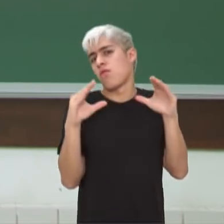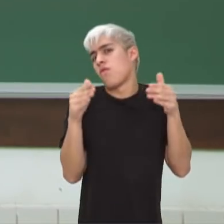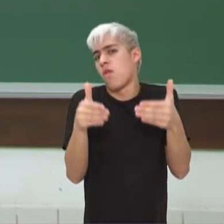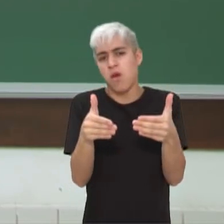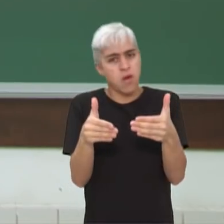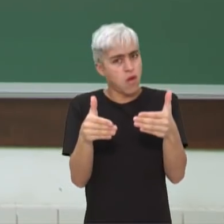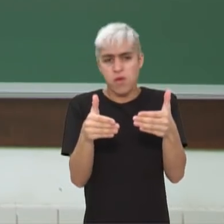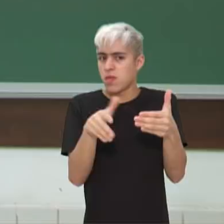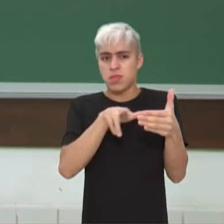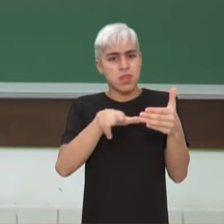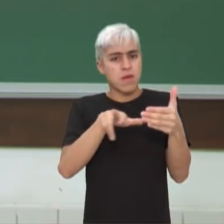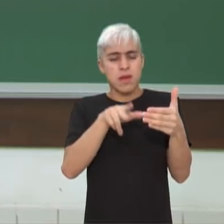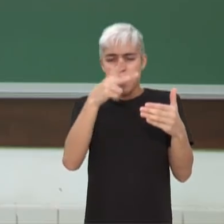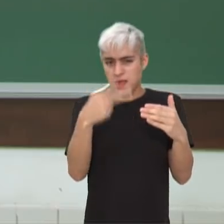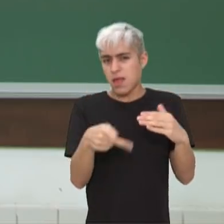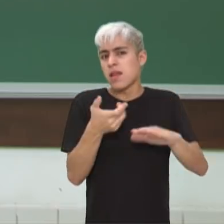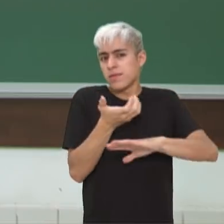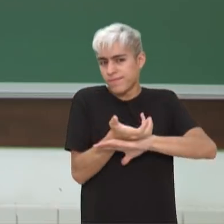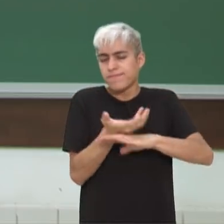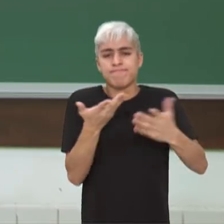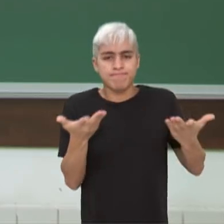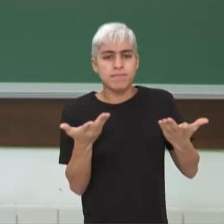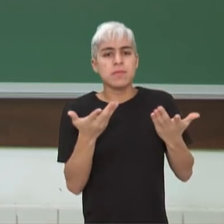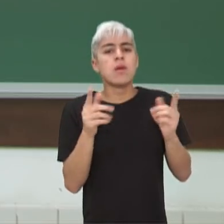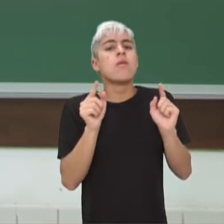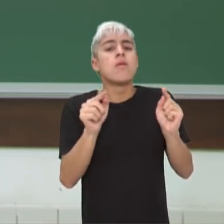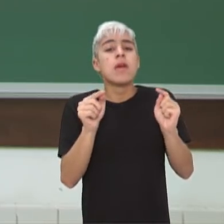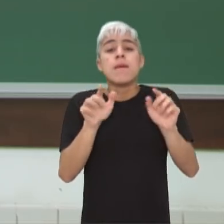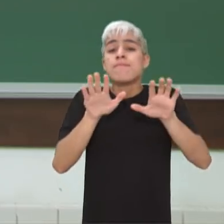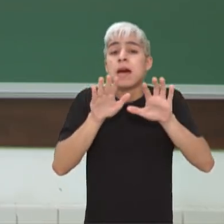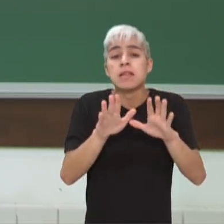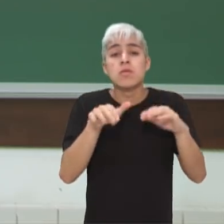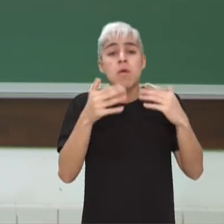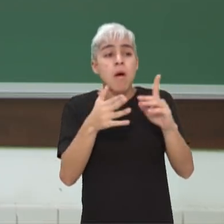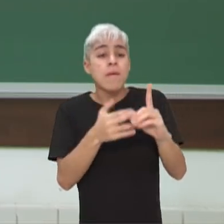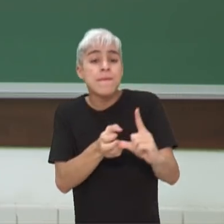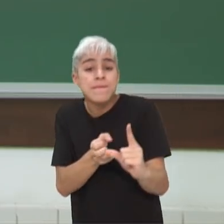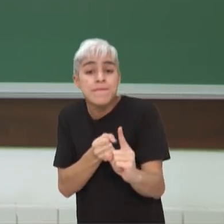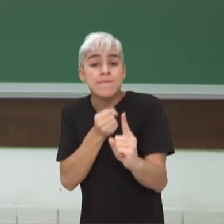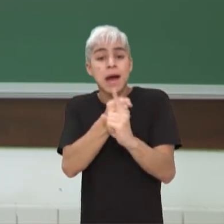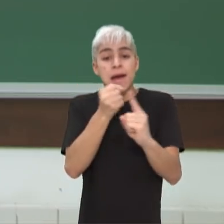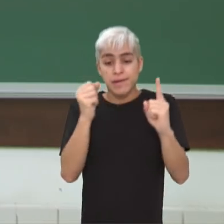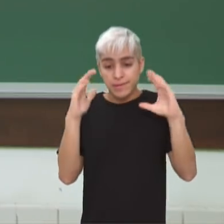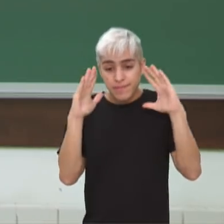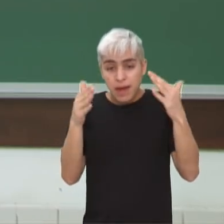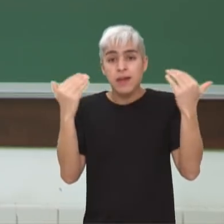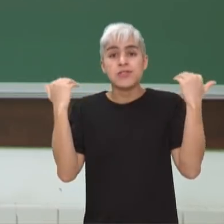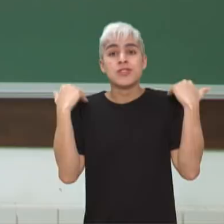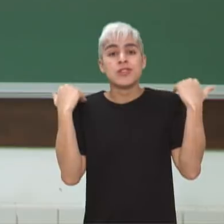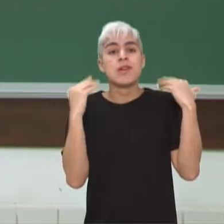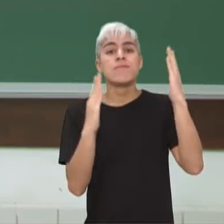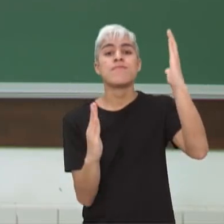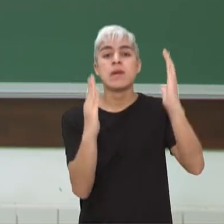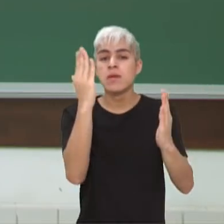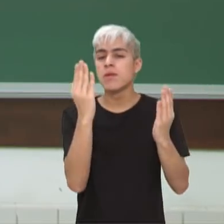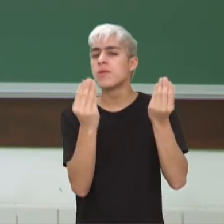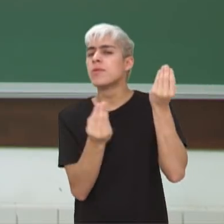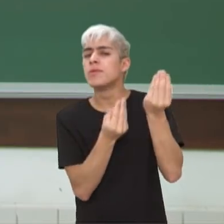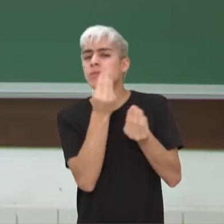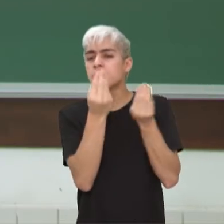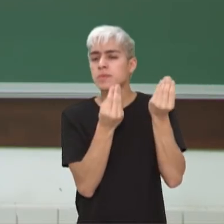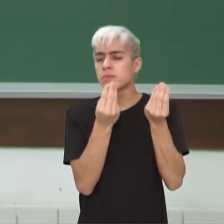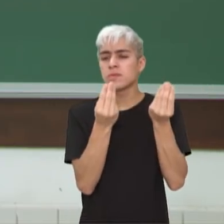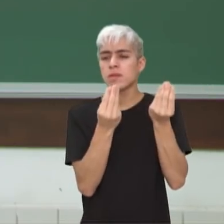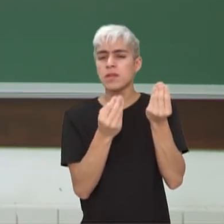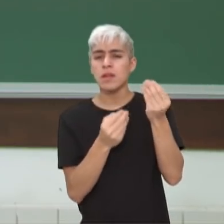não são bem o foco da nossa aula. E sim, quais que eram os impactos dele para a ginástica naquela época e como que era visto ali, como